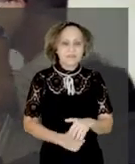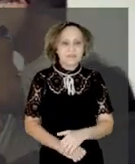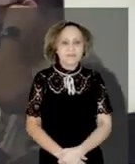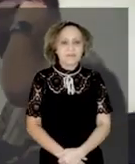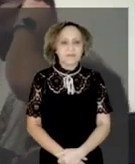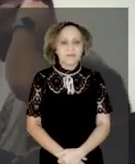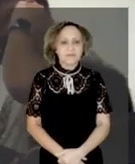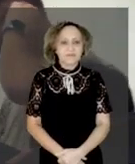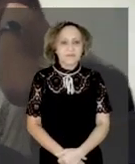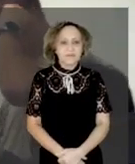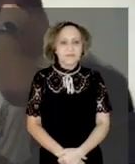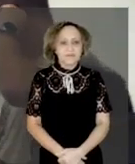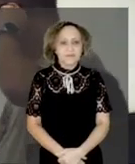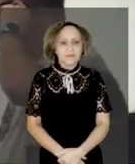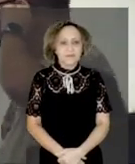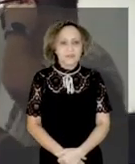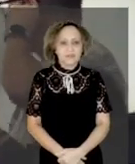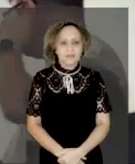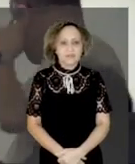Trabalhou lá no Ipiranga.